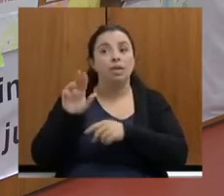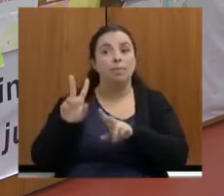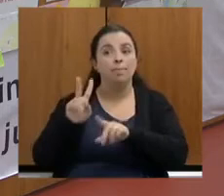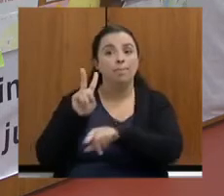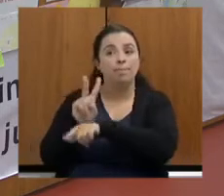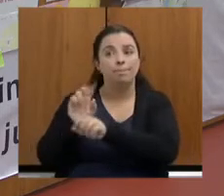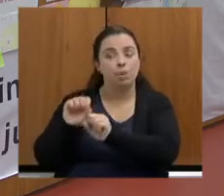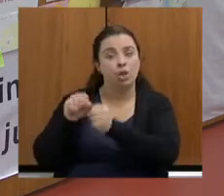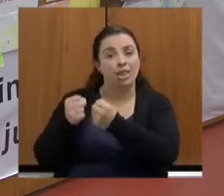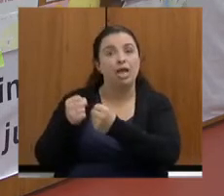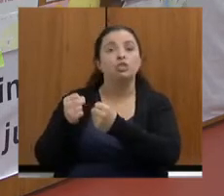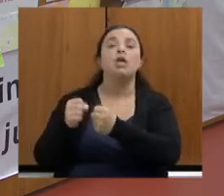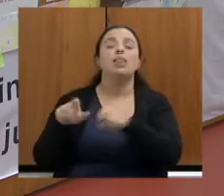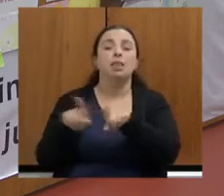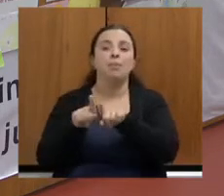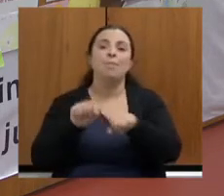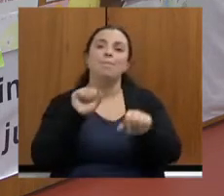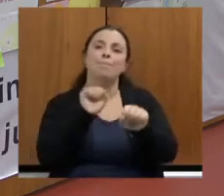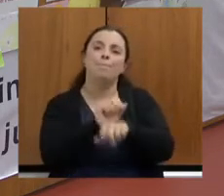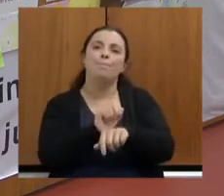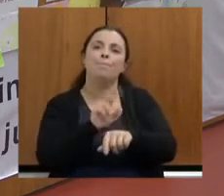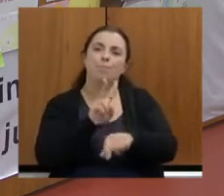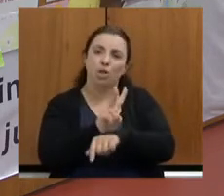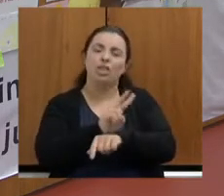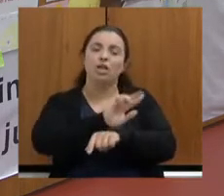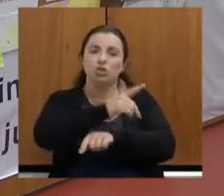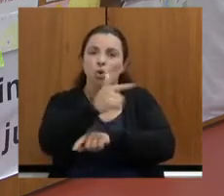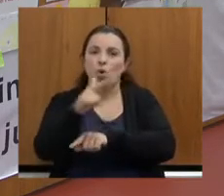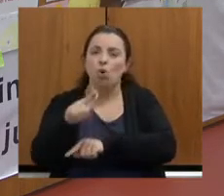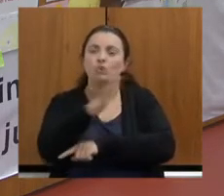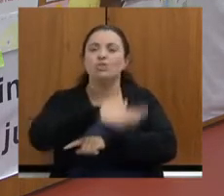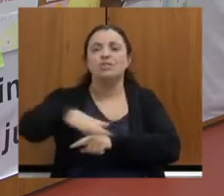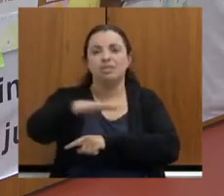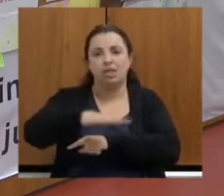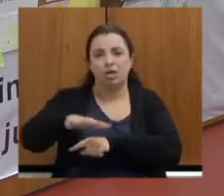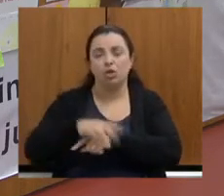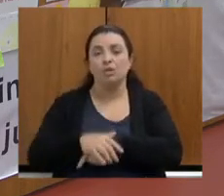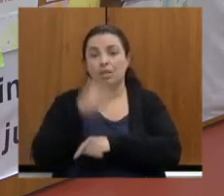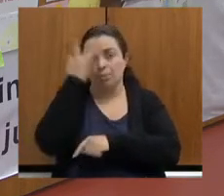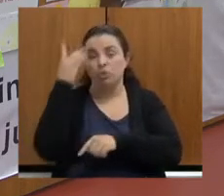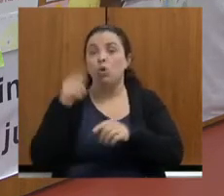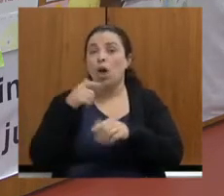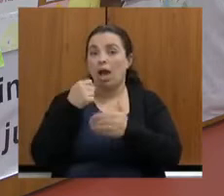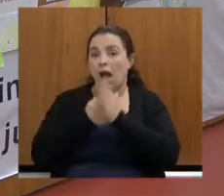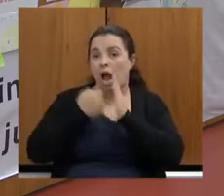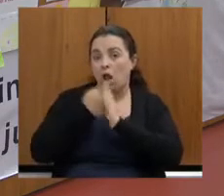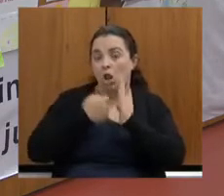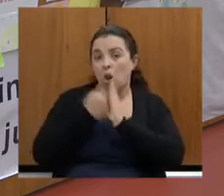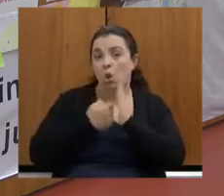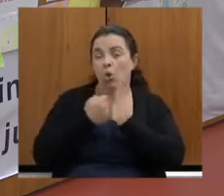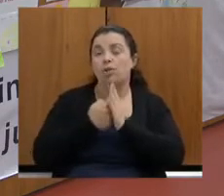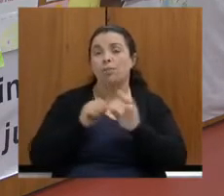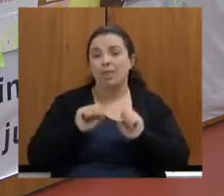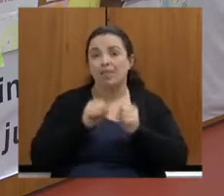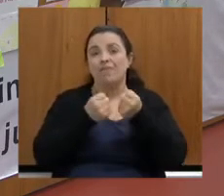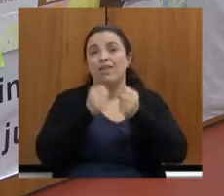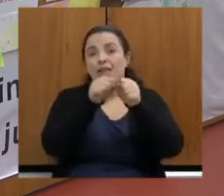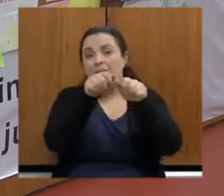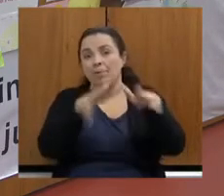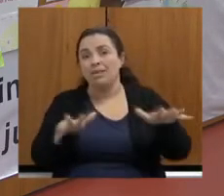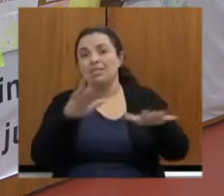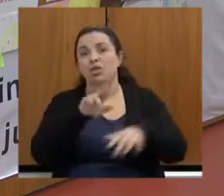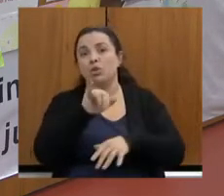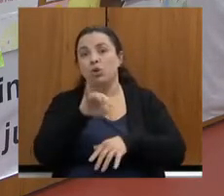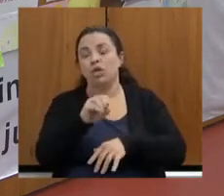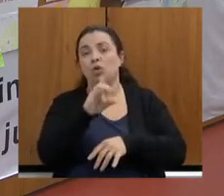protegendo todos os nossos territórios quem faz a luta dos atingidos lá da Bacia do Rio Doce também está defendendo todos nós em Minas